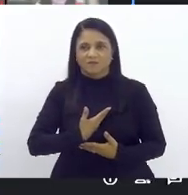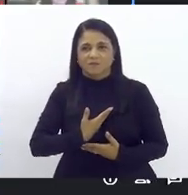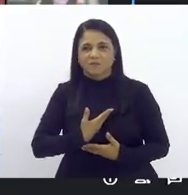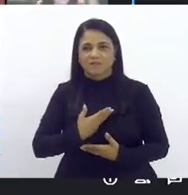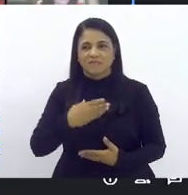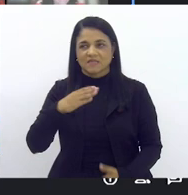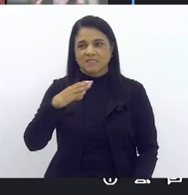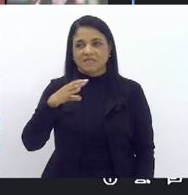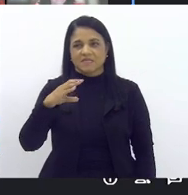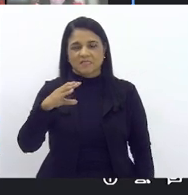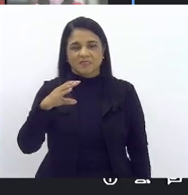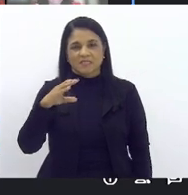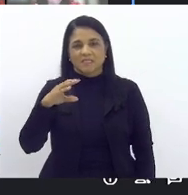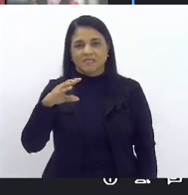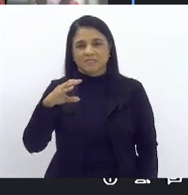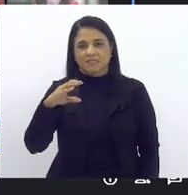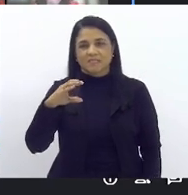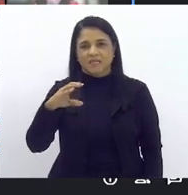Nossa CNTE é presente.